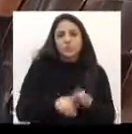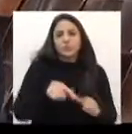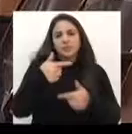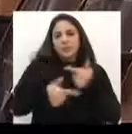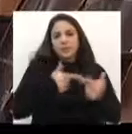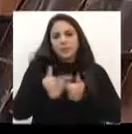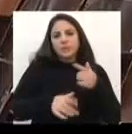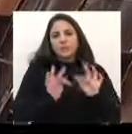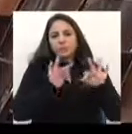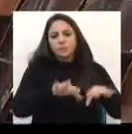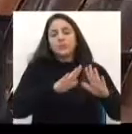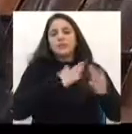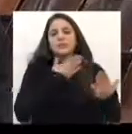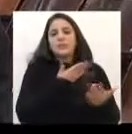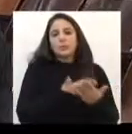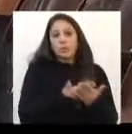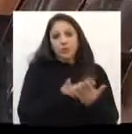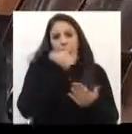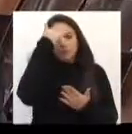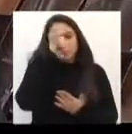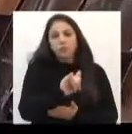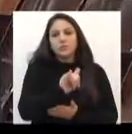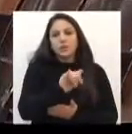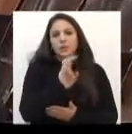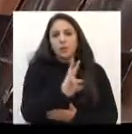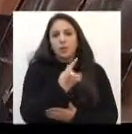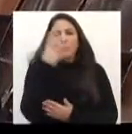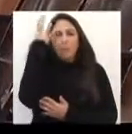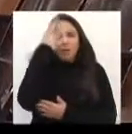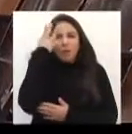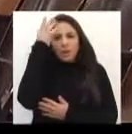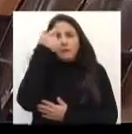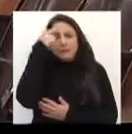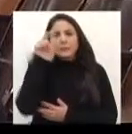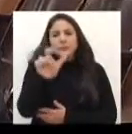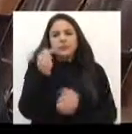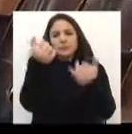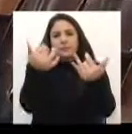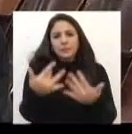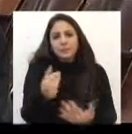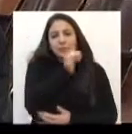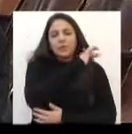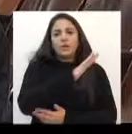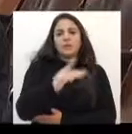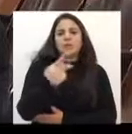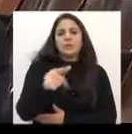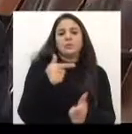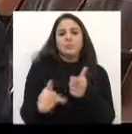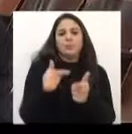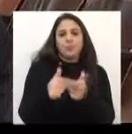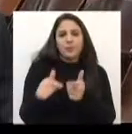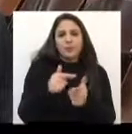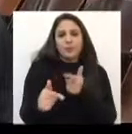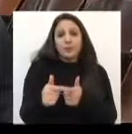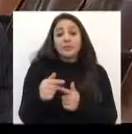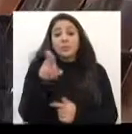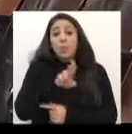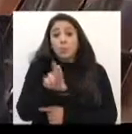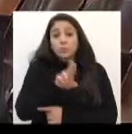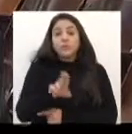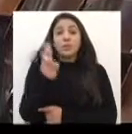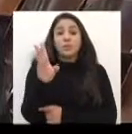nas escolas, com palestra, conscientizando os alunos dessa problemática de não ser um futuro